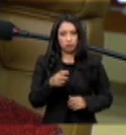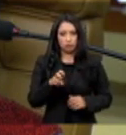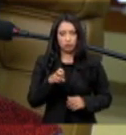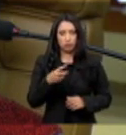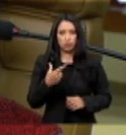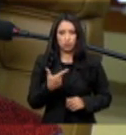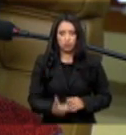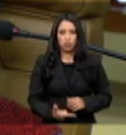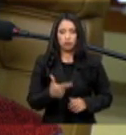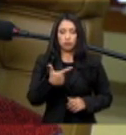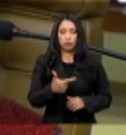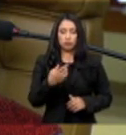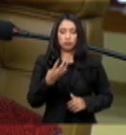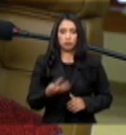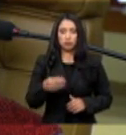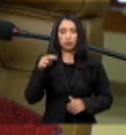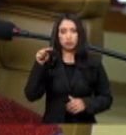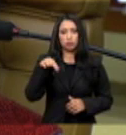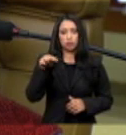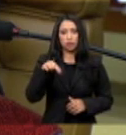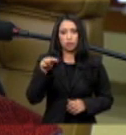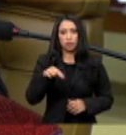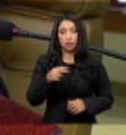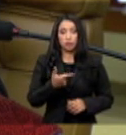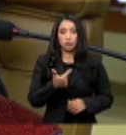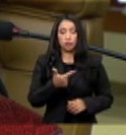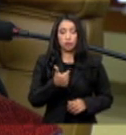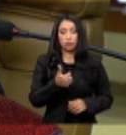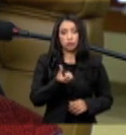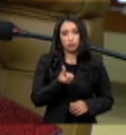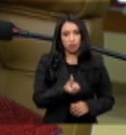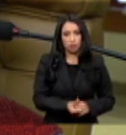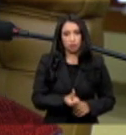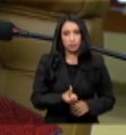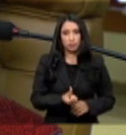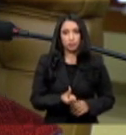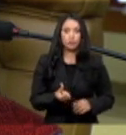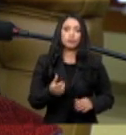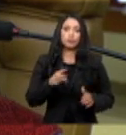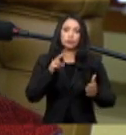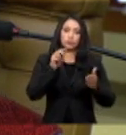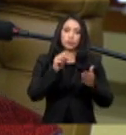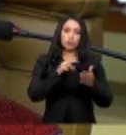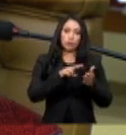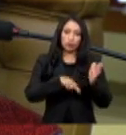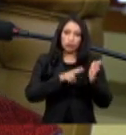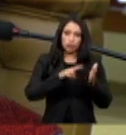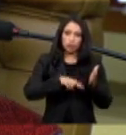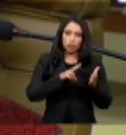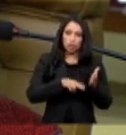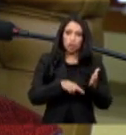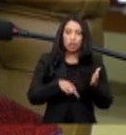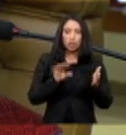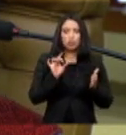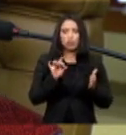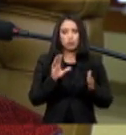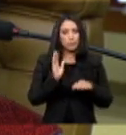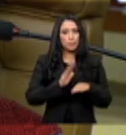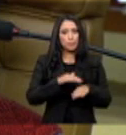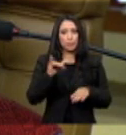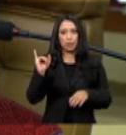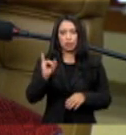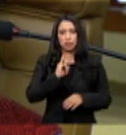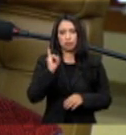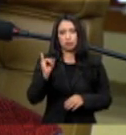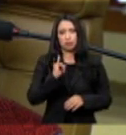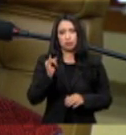de novembro de 2016. Transcrevo e farei leitura apenas das partes impugnadas das normas